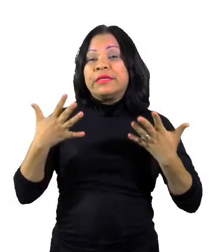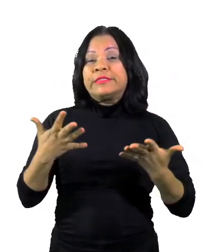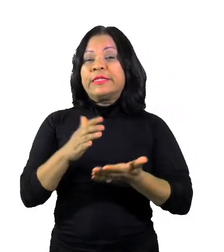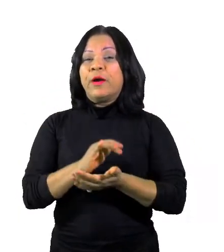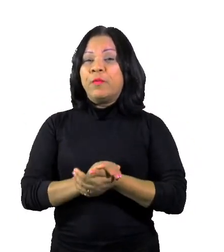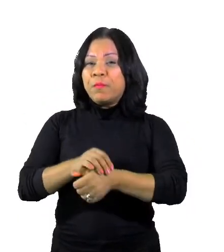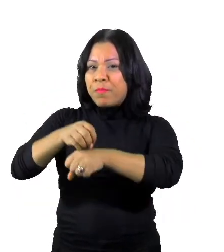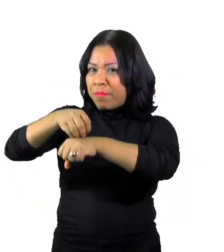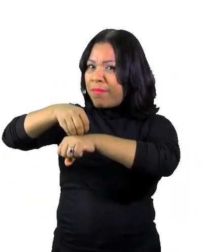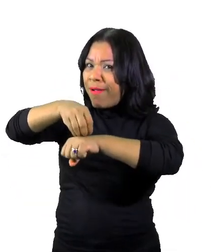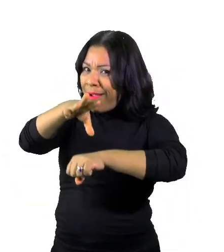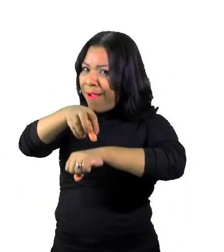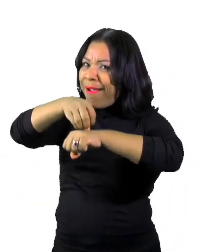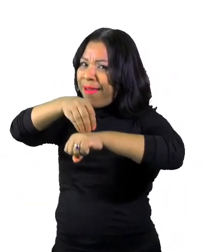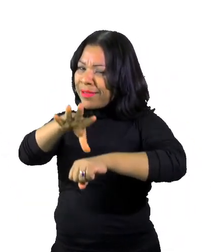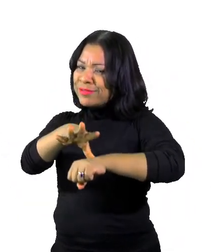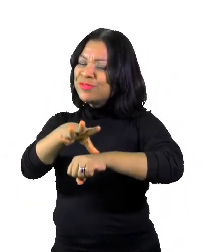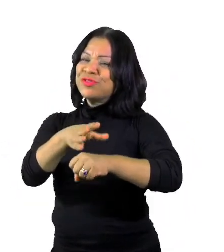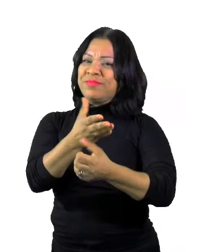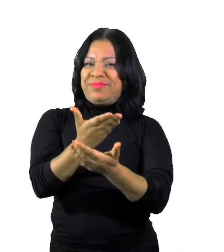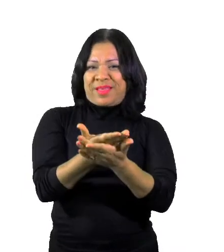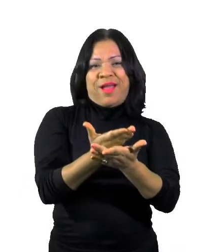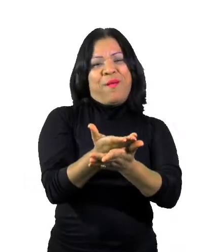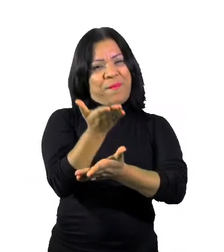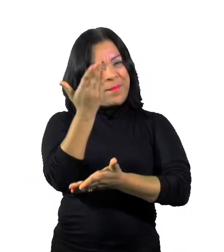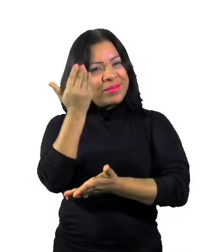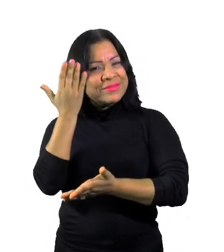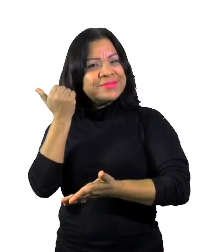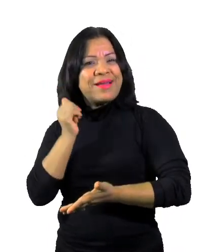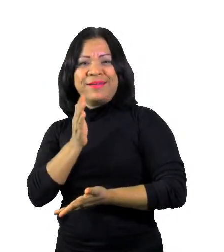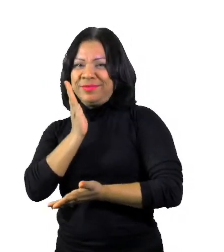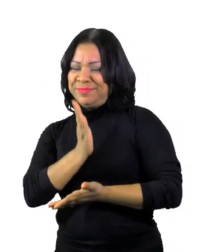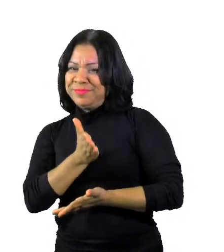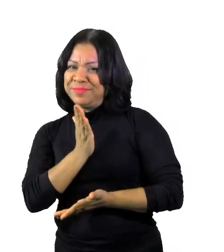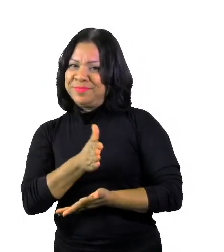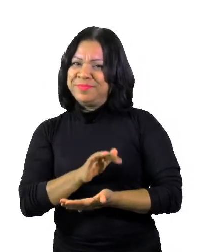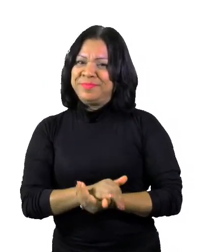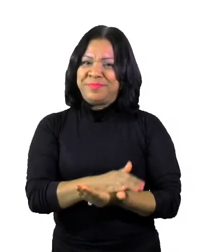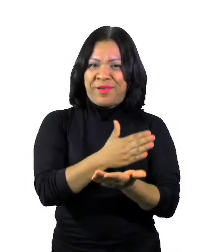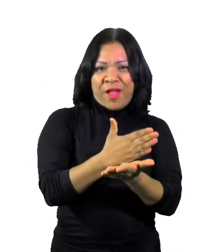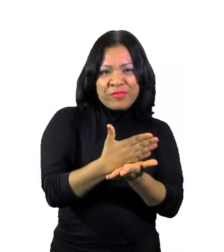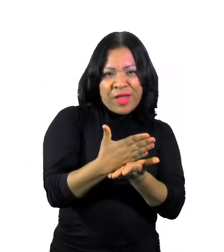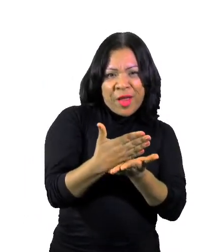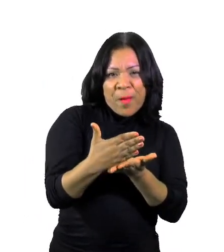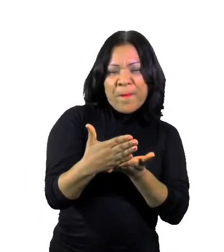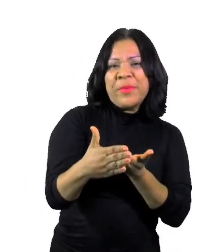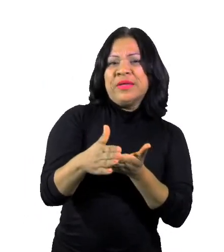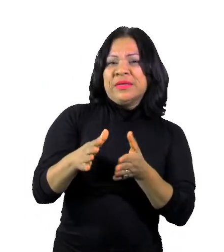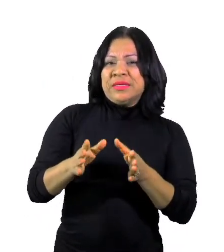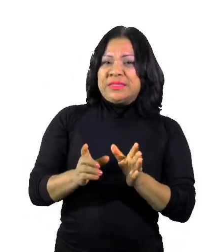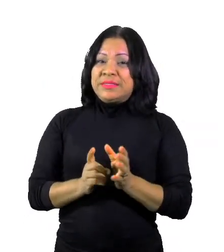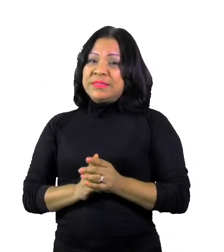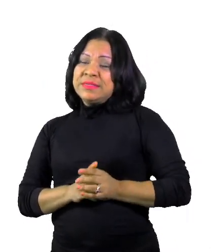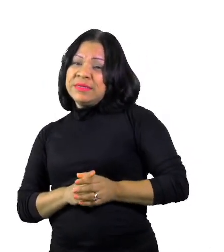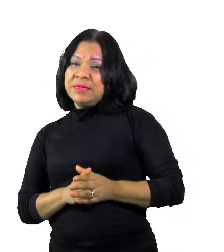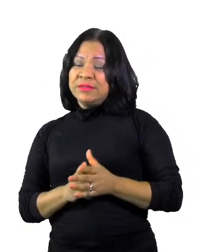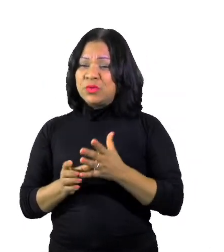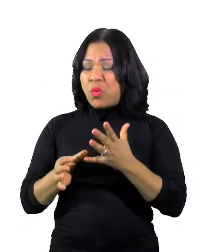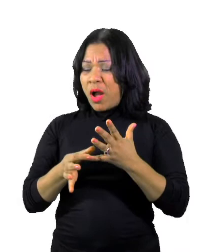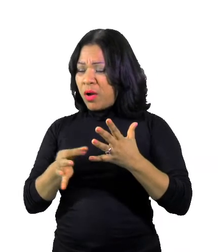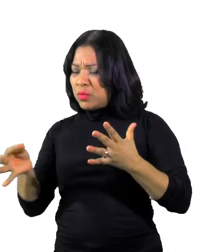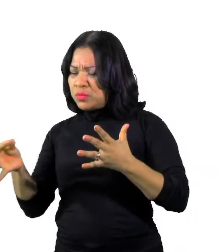dei em outras aulas anteriores. A gente vai começando a eliminar. A gente vê a resposta